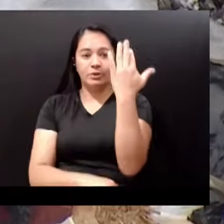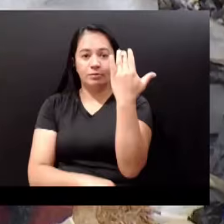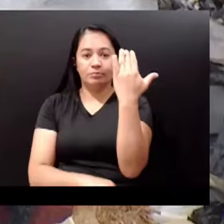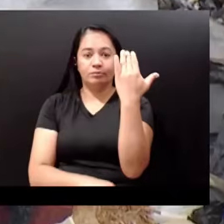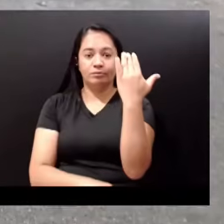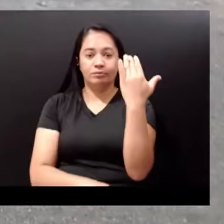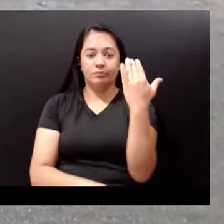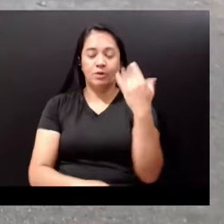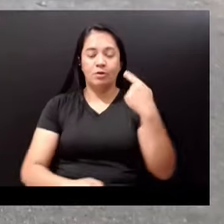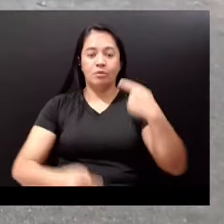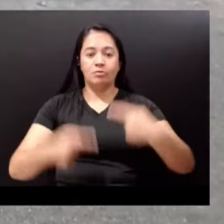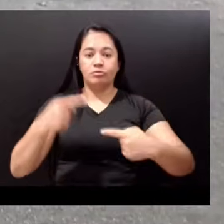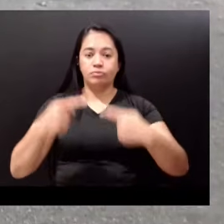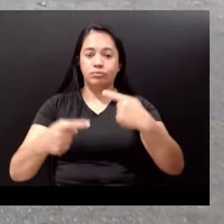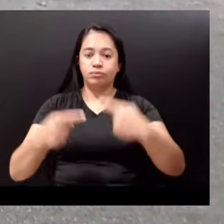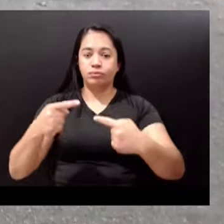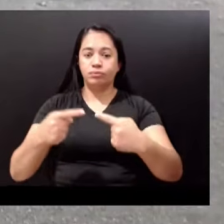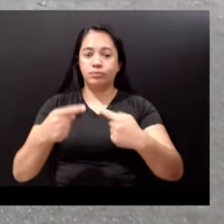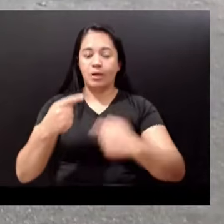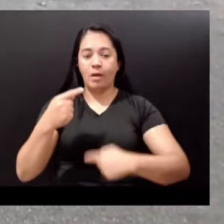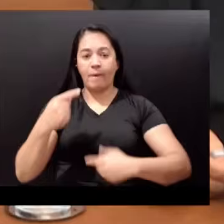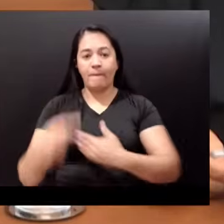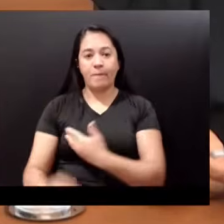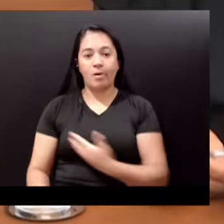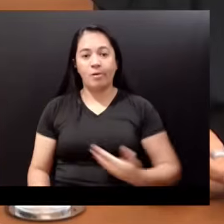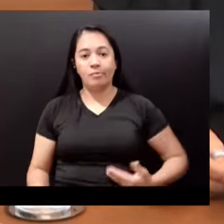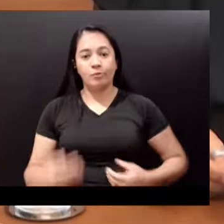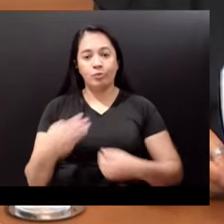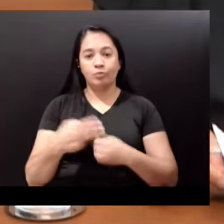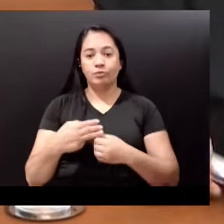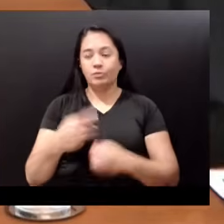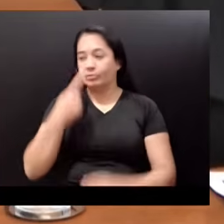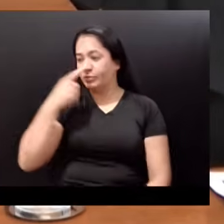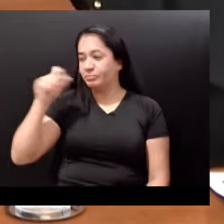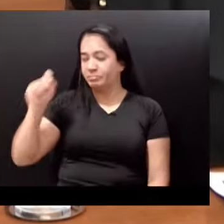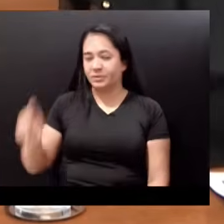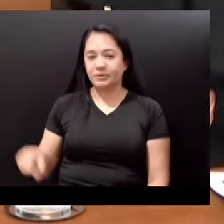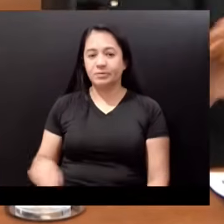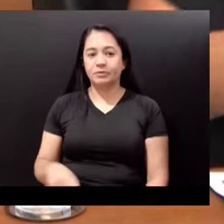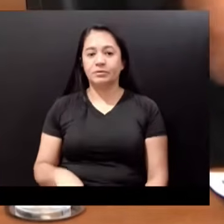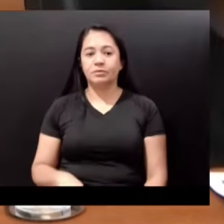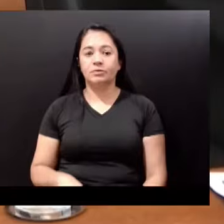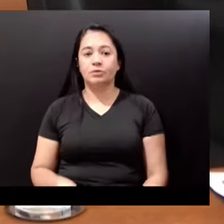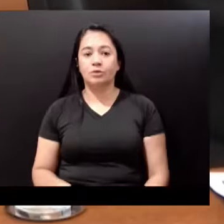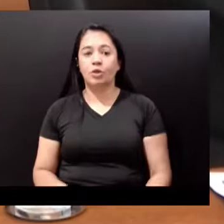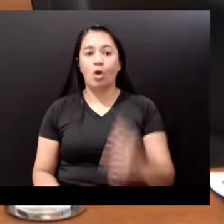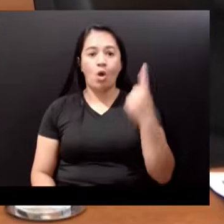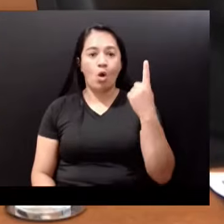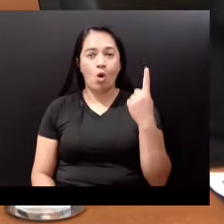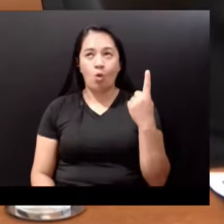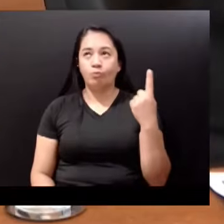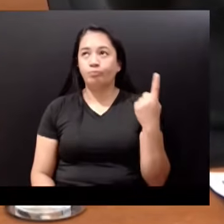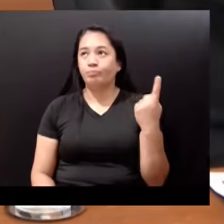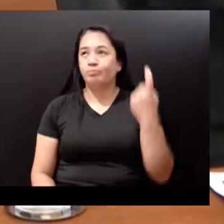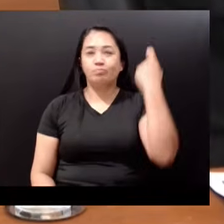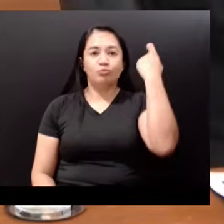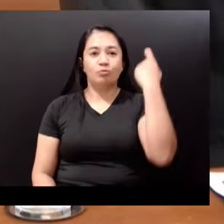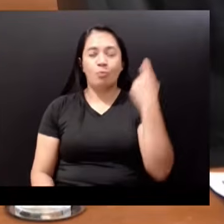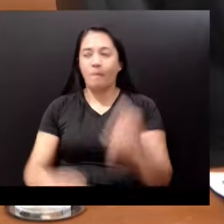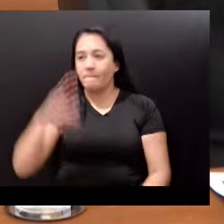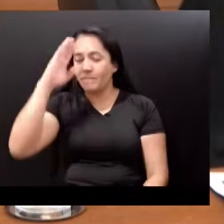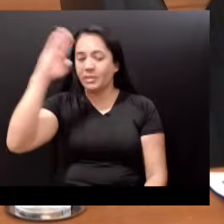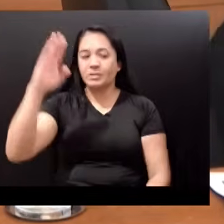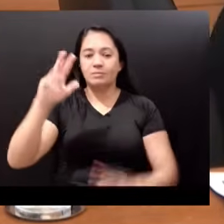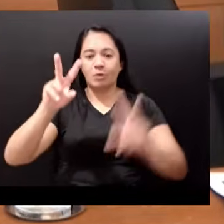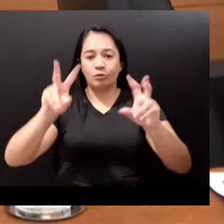a política municipal de resíduos sólidos. Um dos temas fundamentais que a gente entende que devem ser tratados e